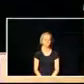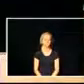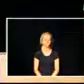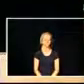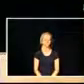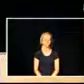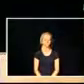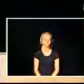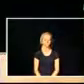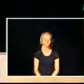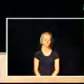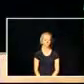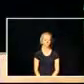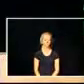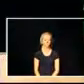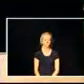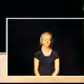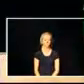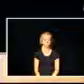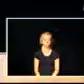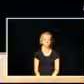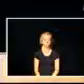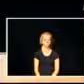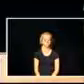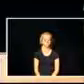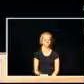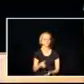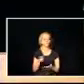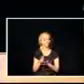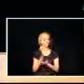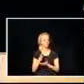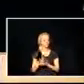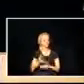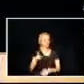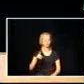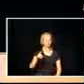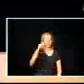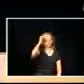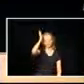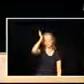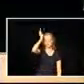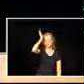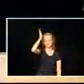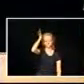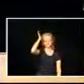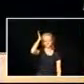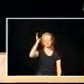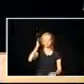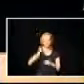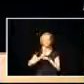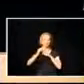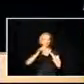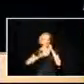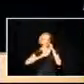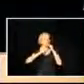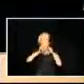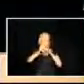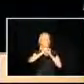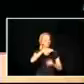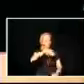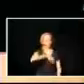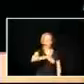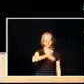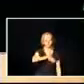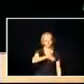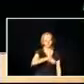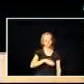de responsabilidade fiscal, que ele confira aos servidores públicos municipais a devida revisão e, por que não, que seja